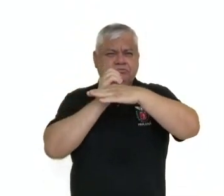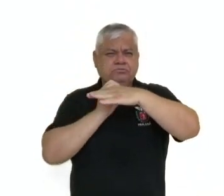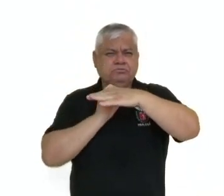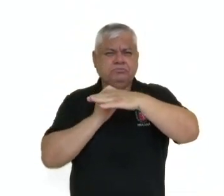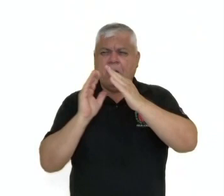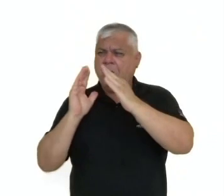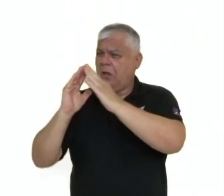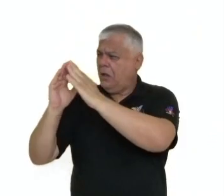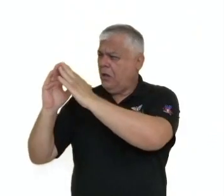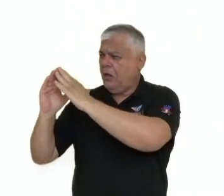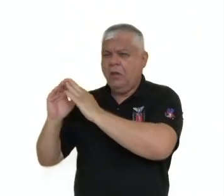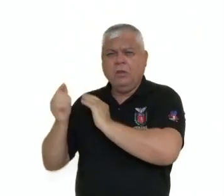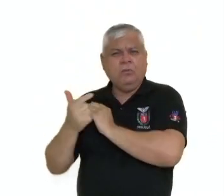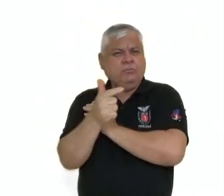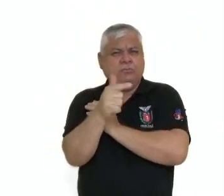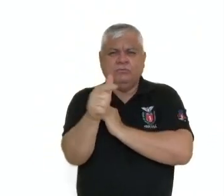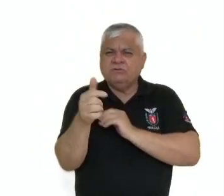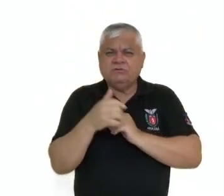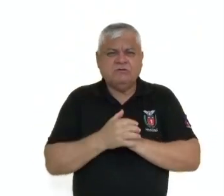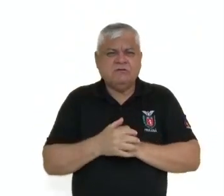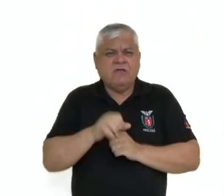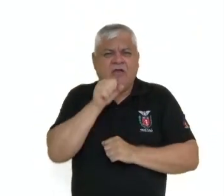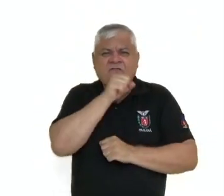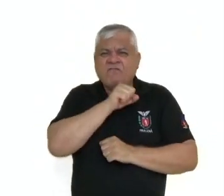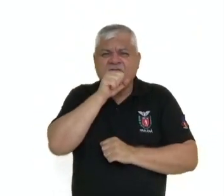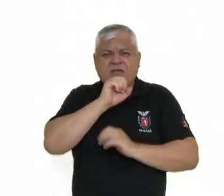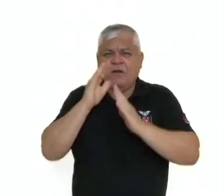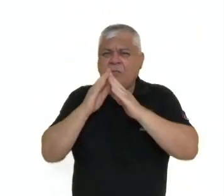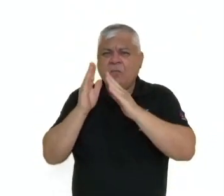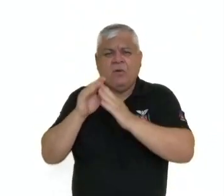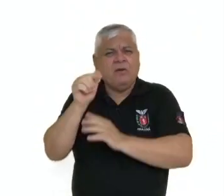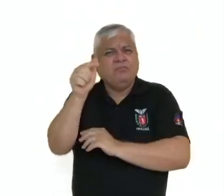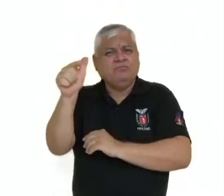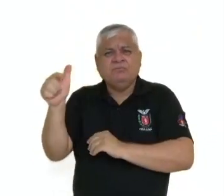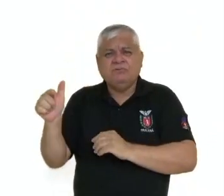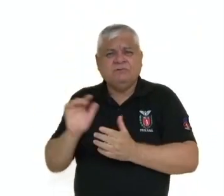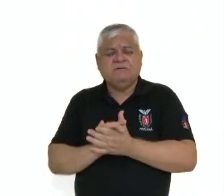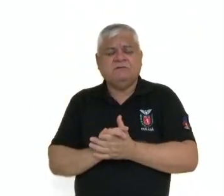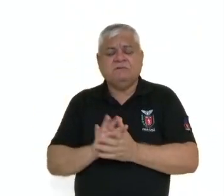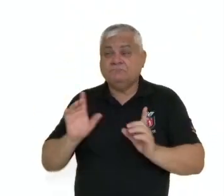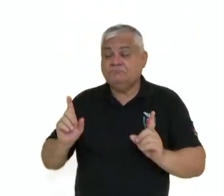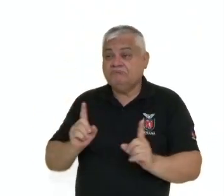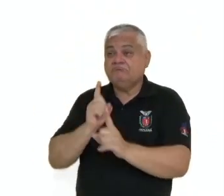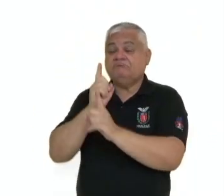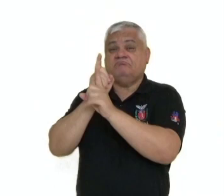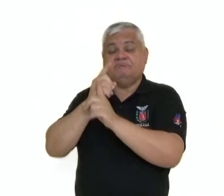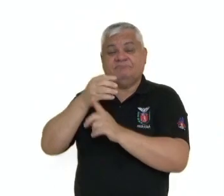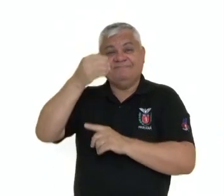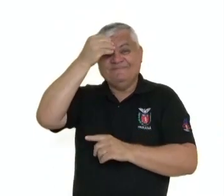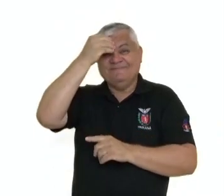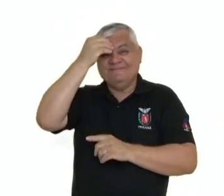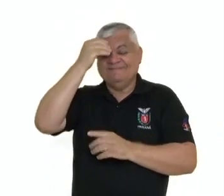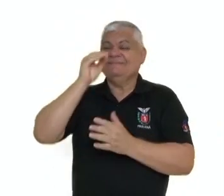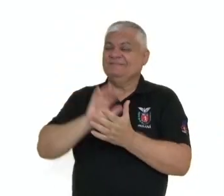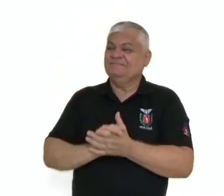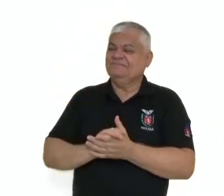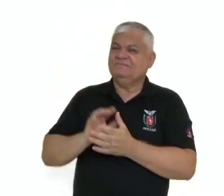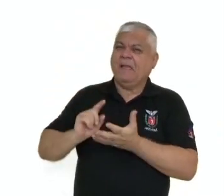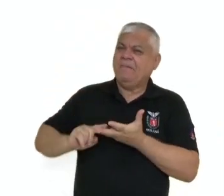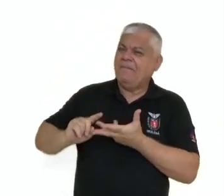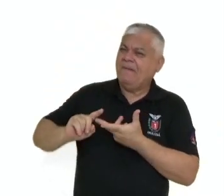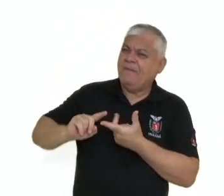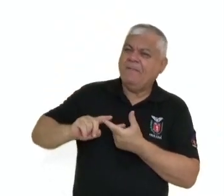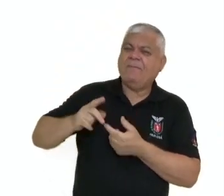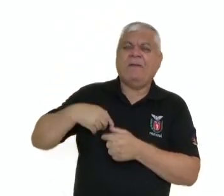tantas velhas na região. Ao encontrar com o sobrinho na vila, o Tavinho chegou a comentar o fato ocorrido na